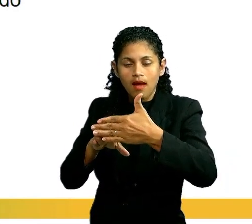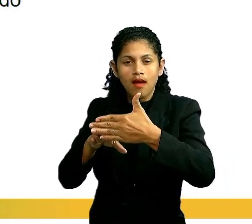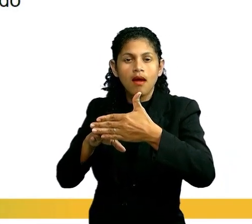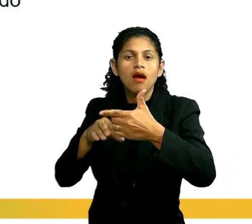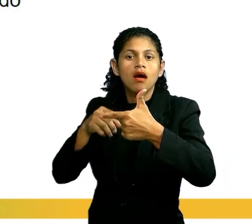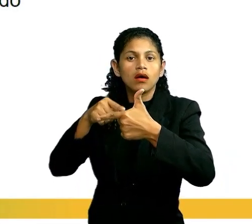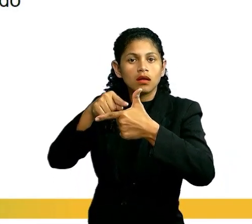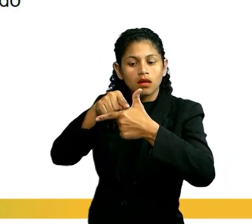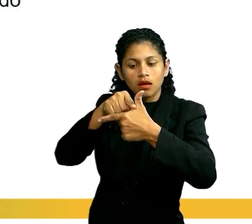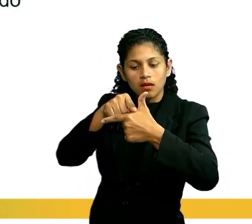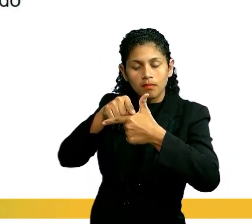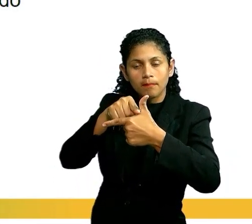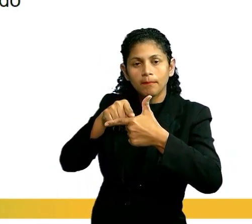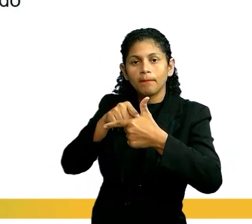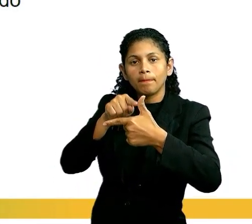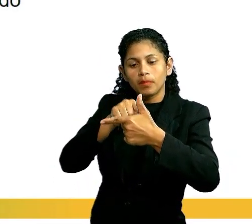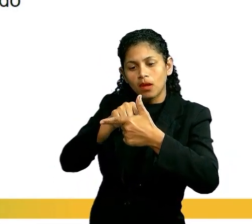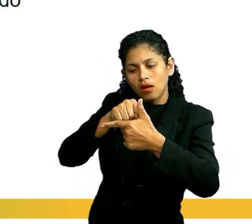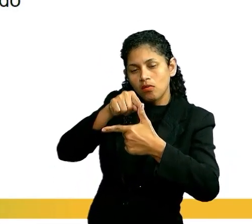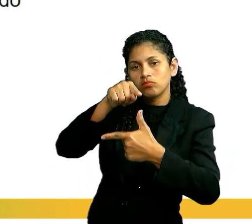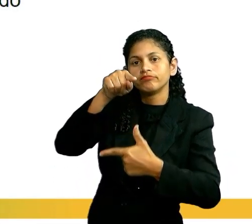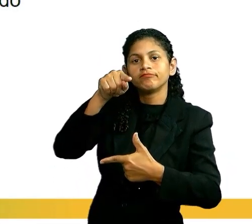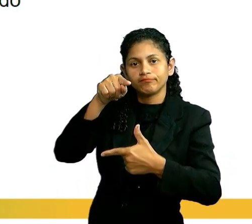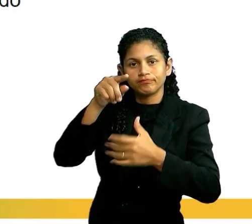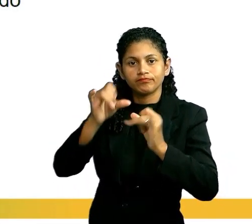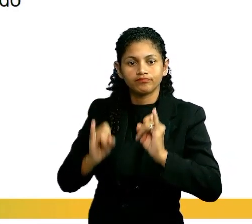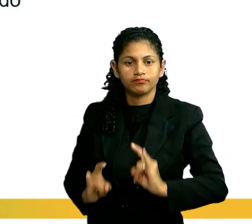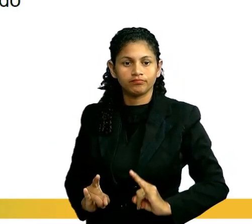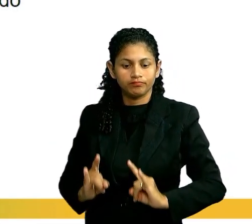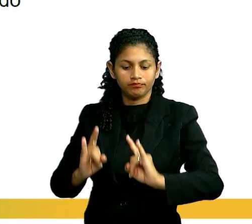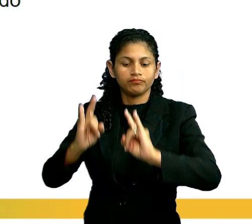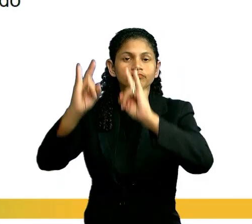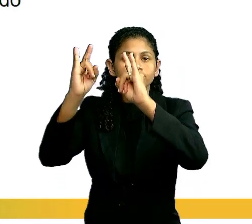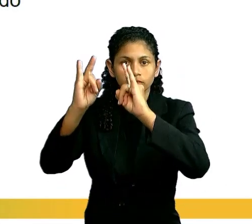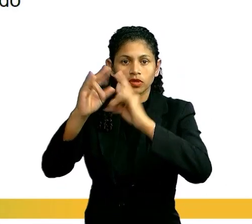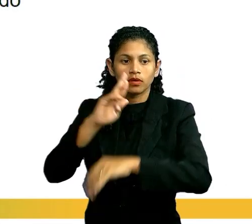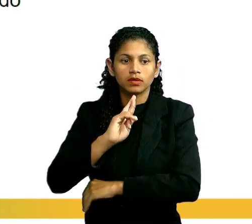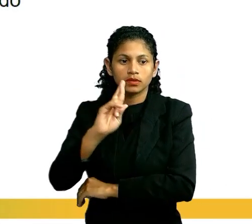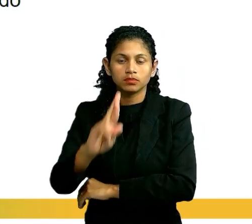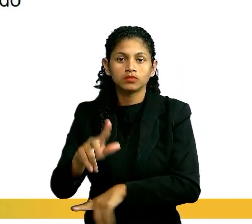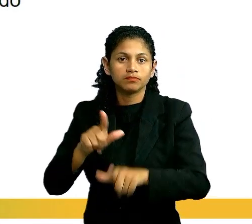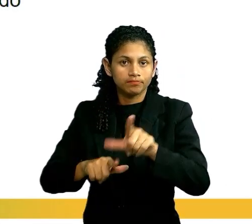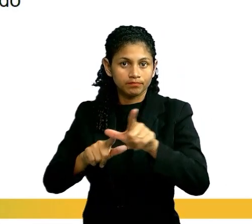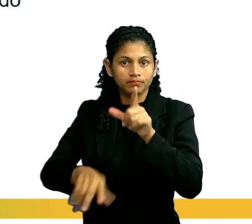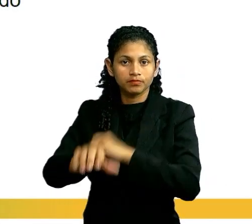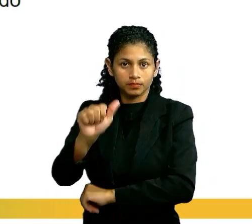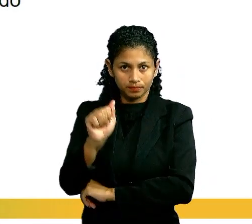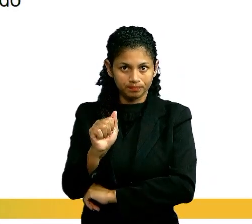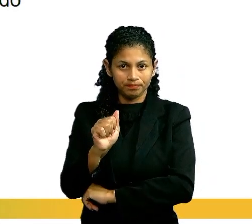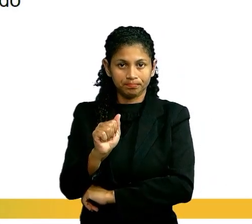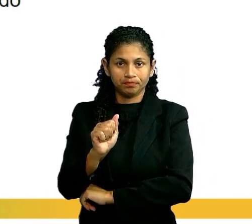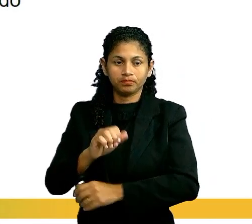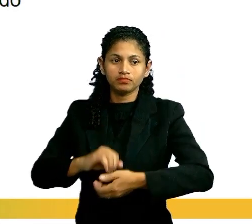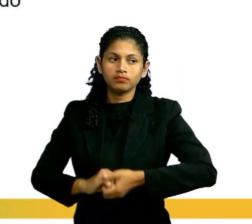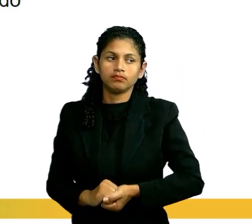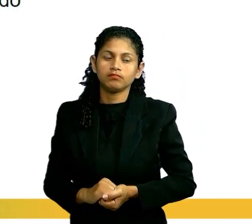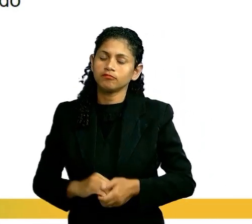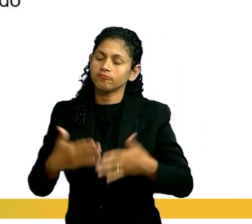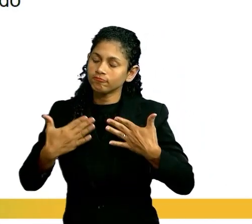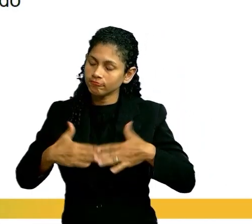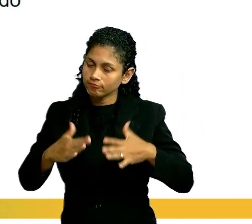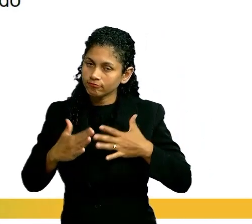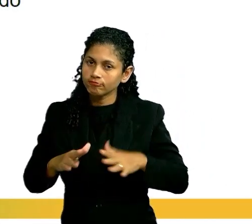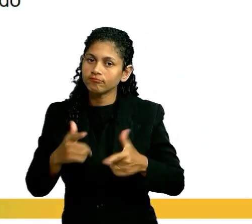tá? Então isso quer dizer que nesse caso a resposta aqui vai ser a letra A. Beleza? Bem tranquilo